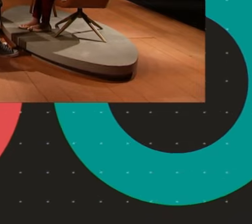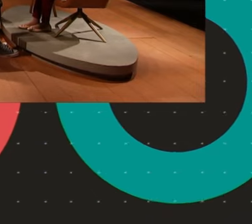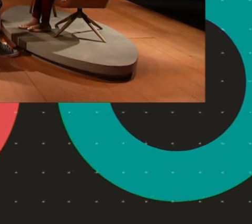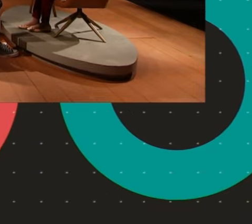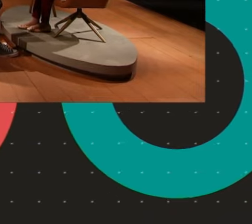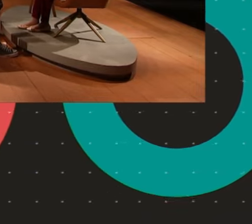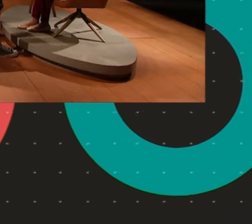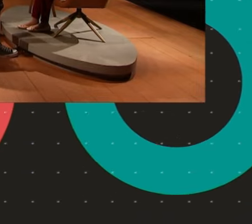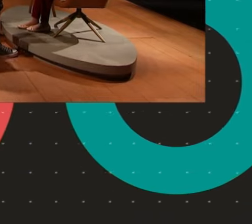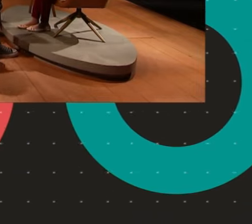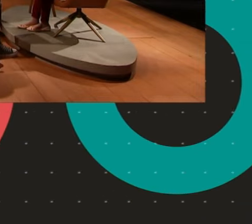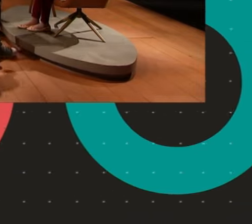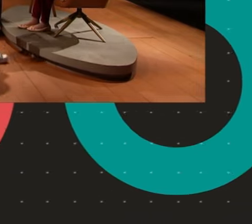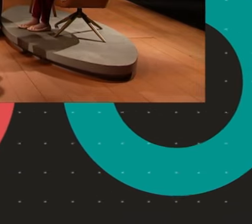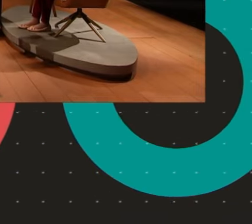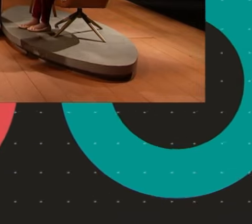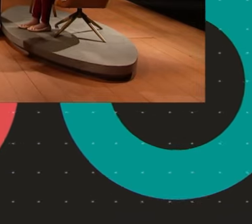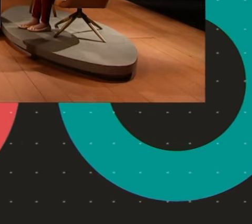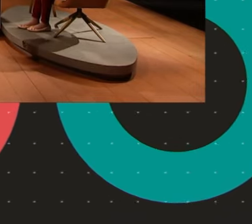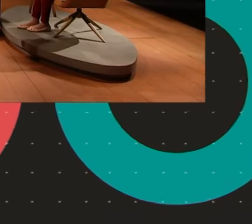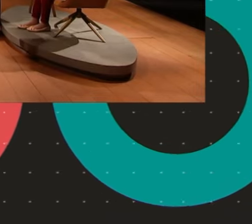Alguns foram surpresa mesmo, né?